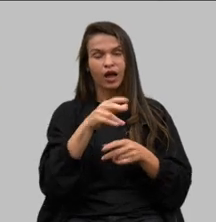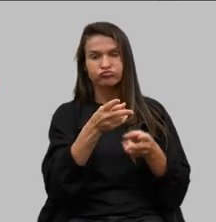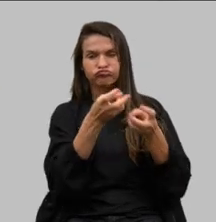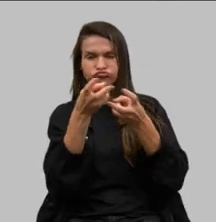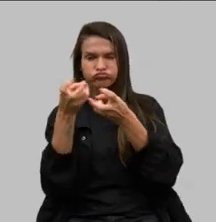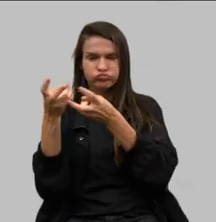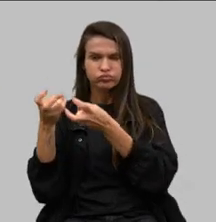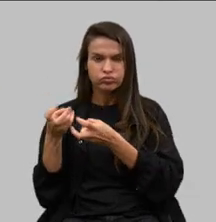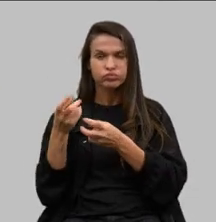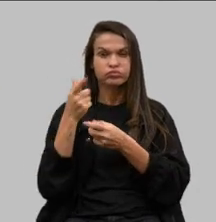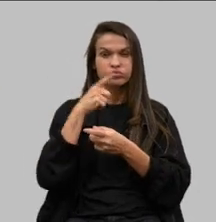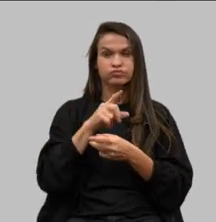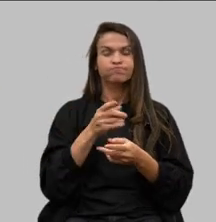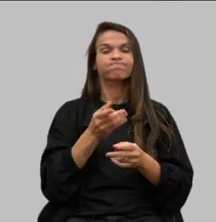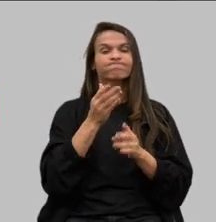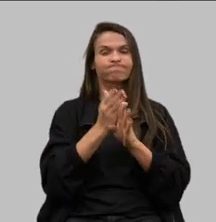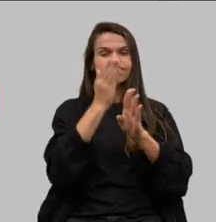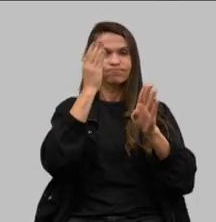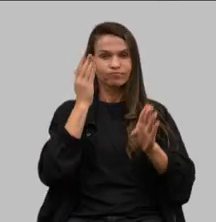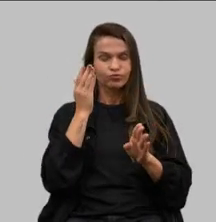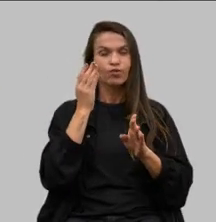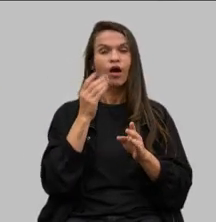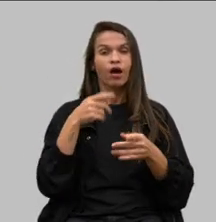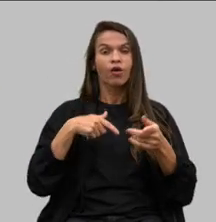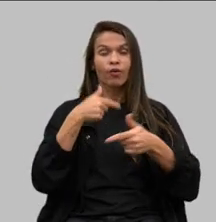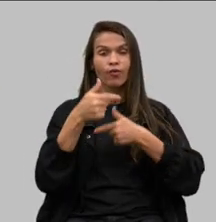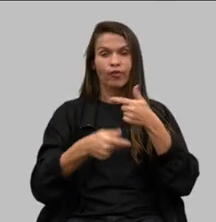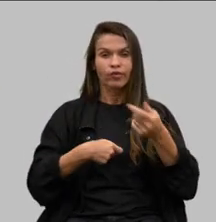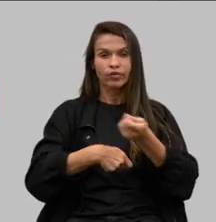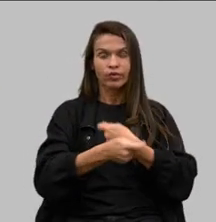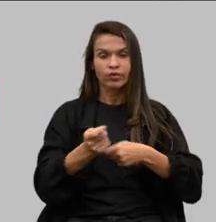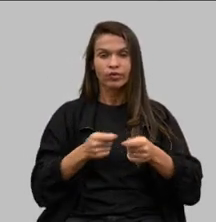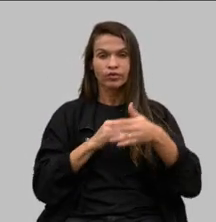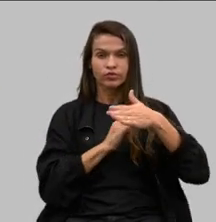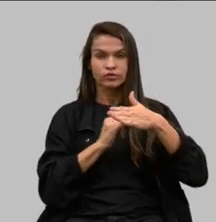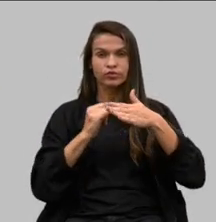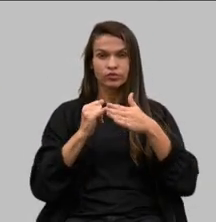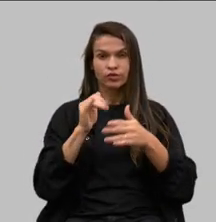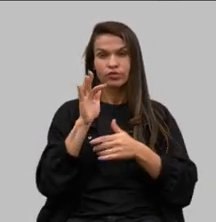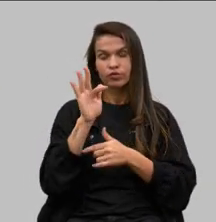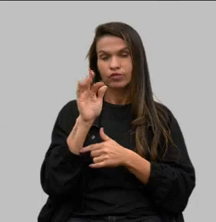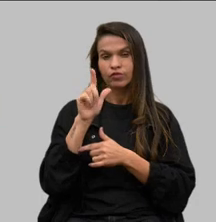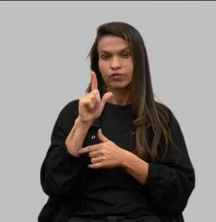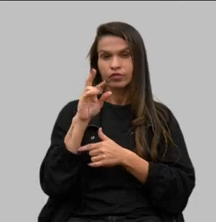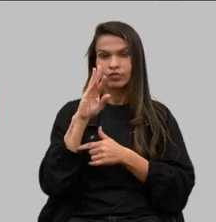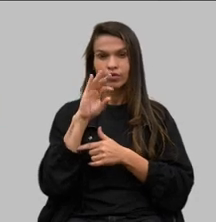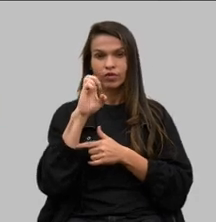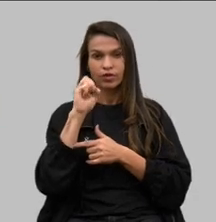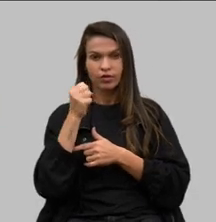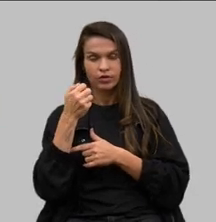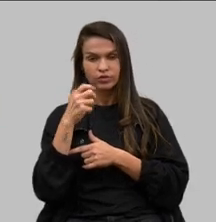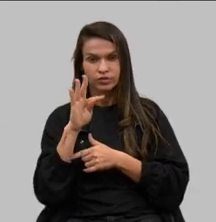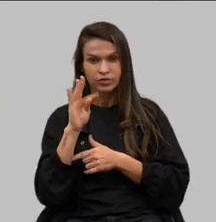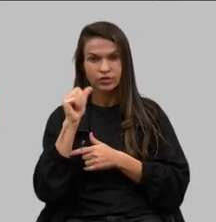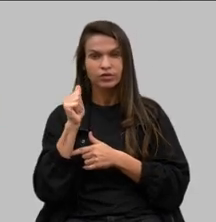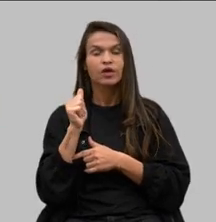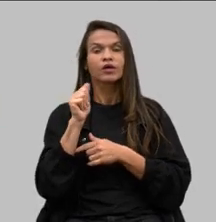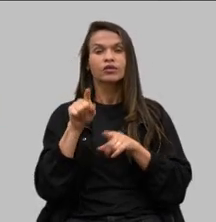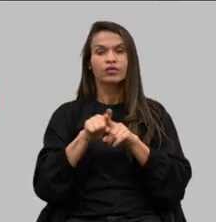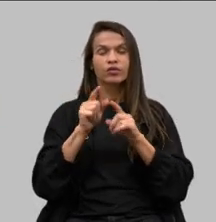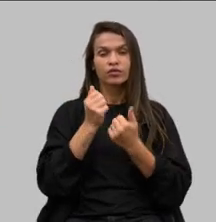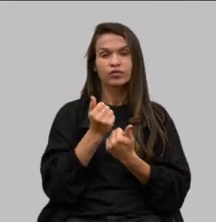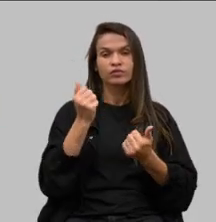adas e detectadas esse é um trabalho em articulação com o Instituto Estadual de florestas e a subsecretaria de fiscalização aqui